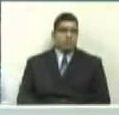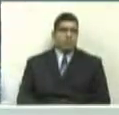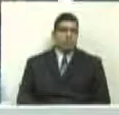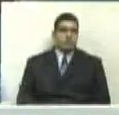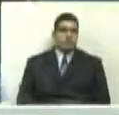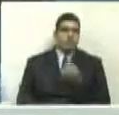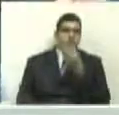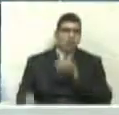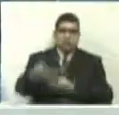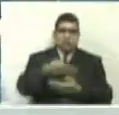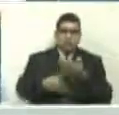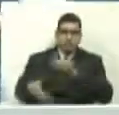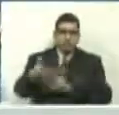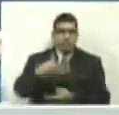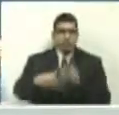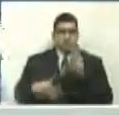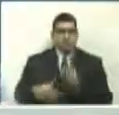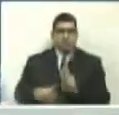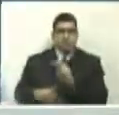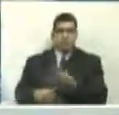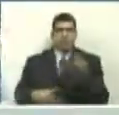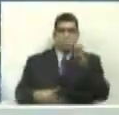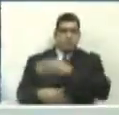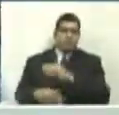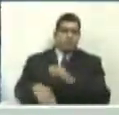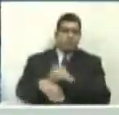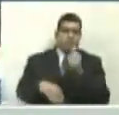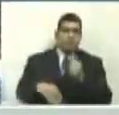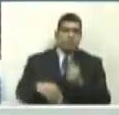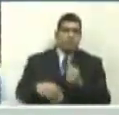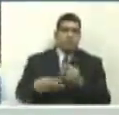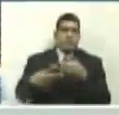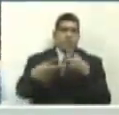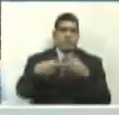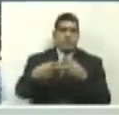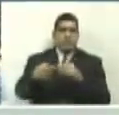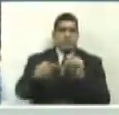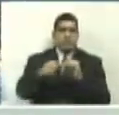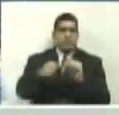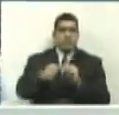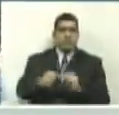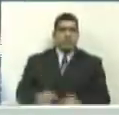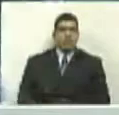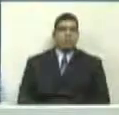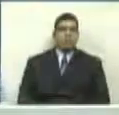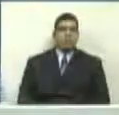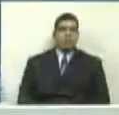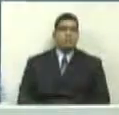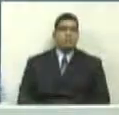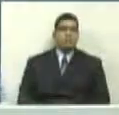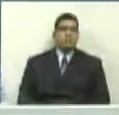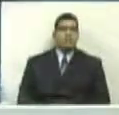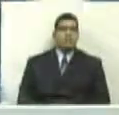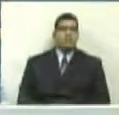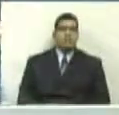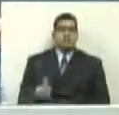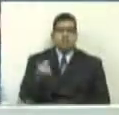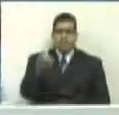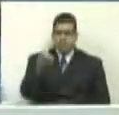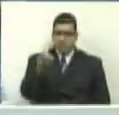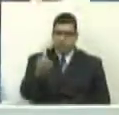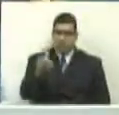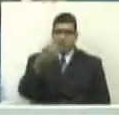a relação nem sempre muito republicana entre o poder executivo e o legislativo, vale 648